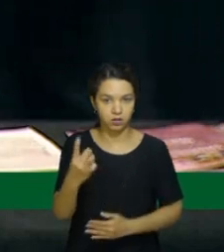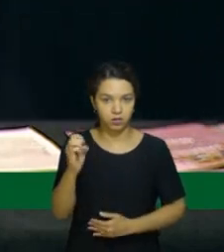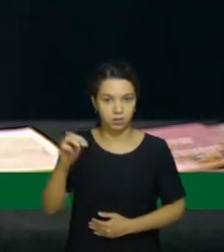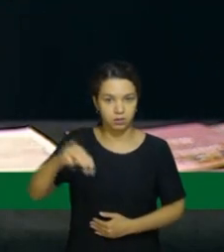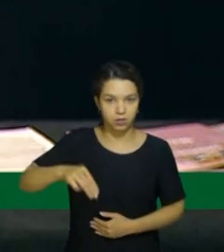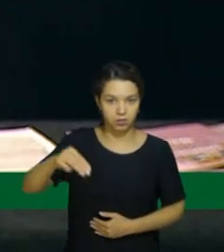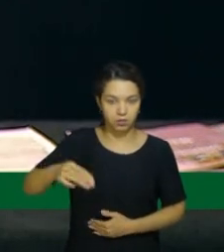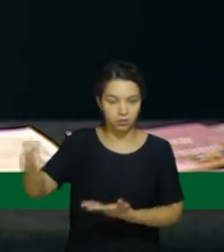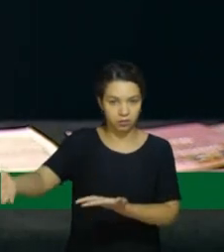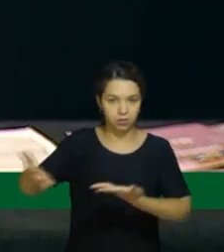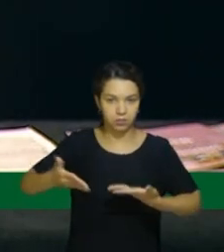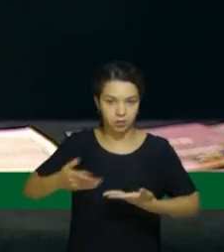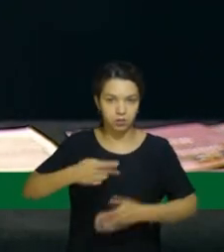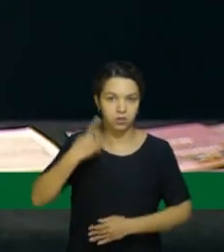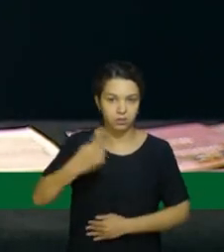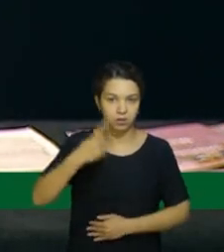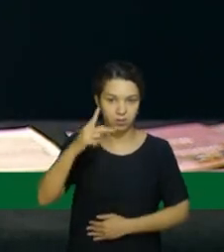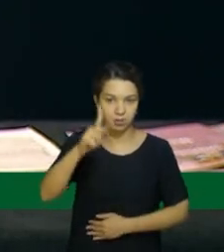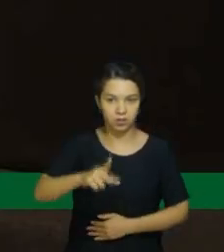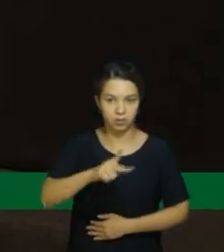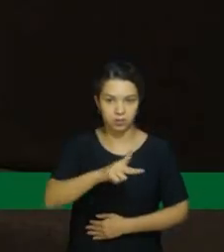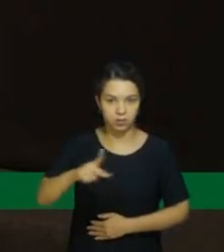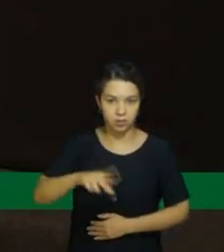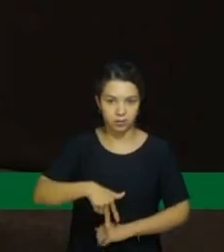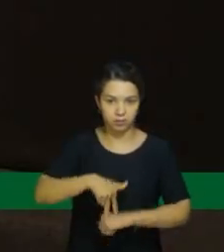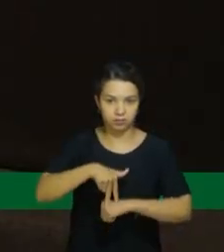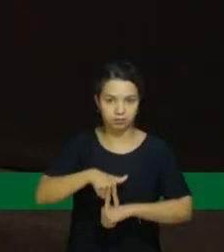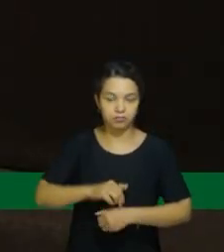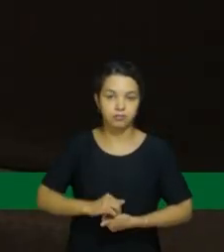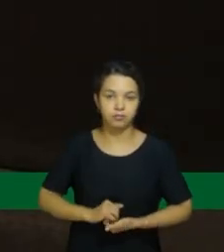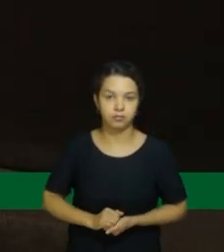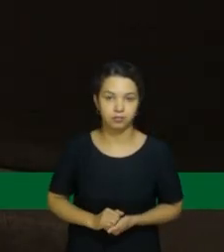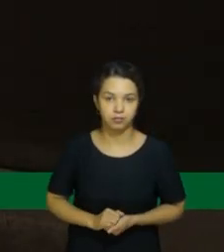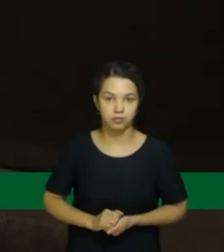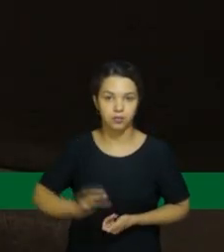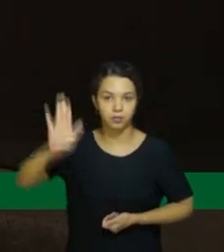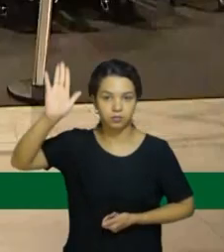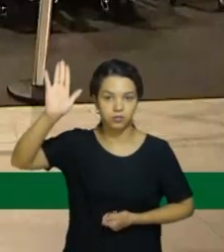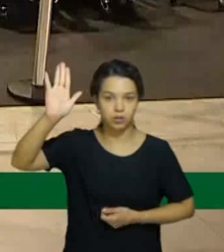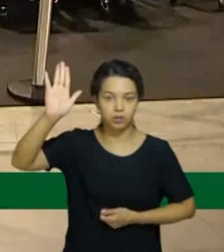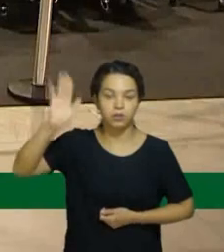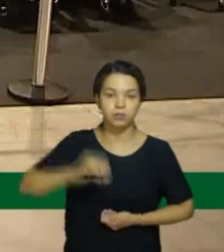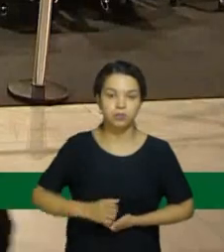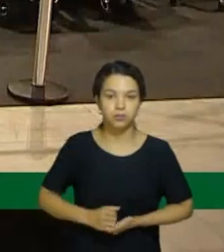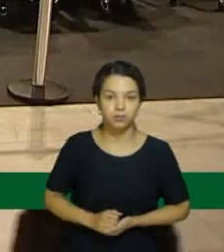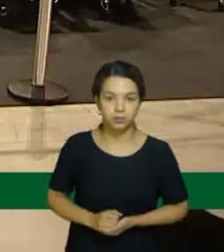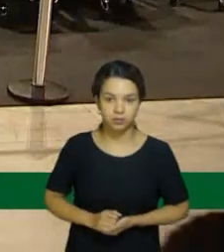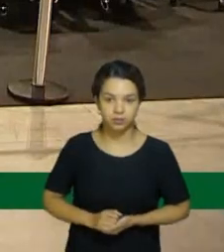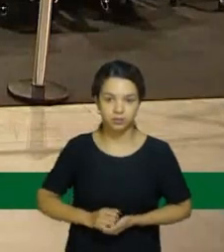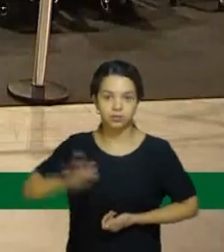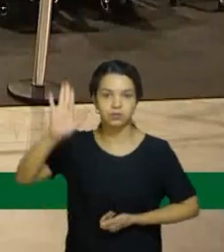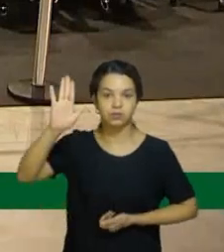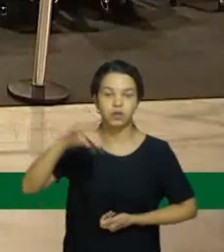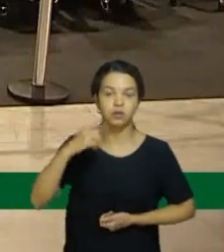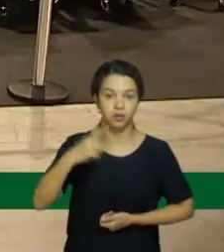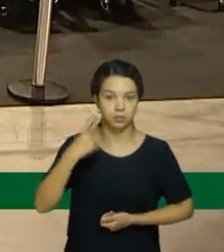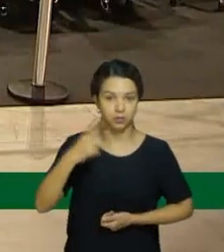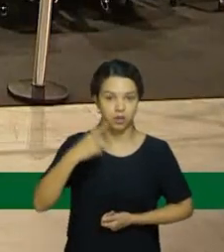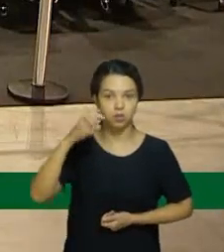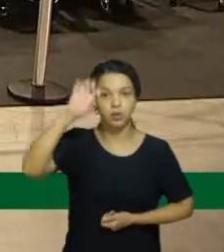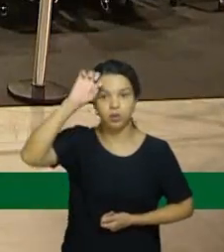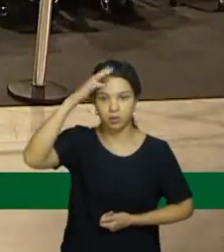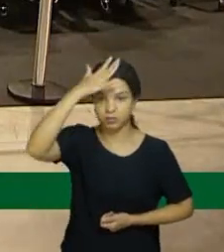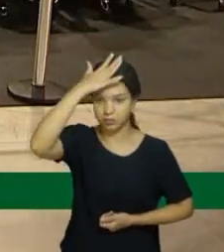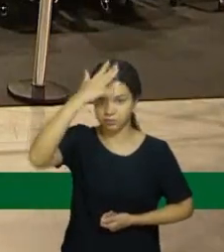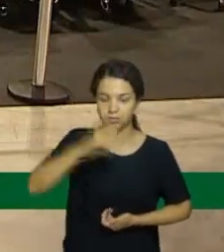palavra Deputado Padre Pedro balira senhor presidente questão de ordem questão de ordem Deputado emon Stein eu me